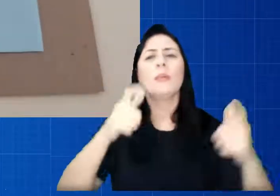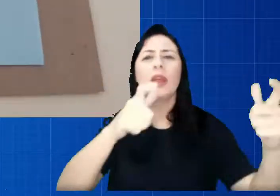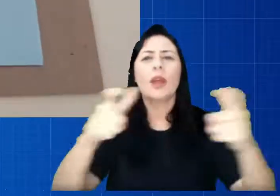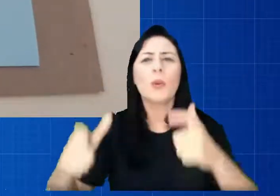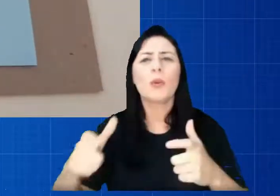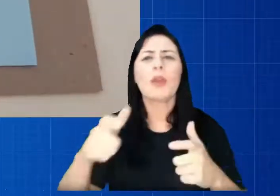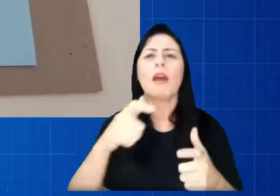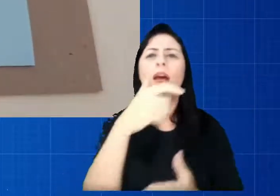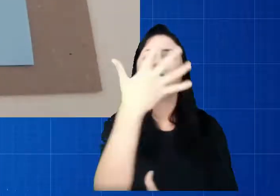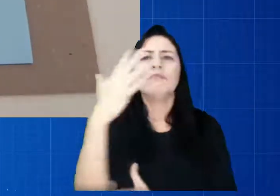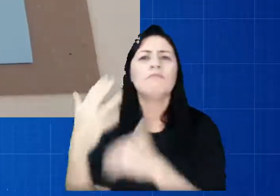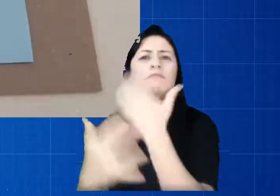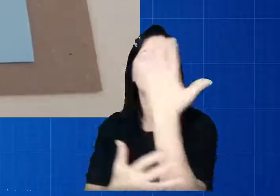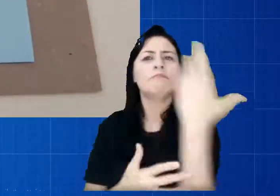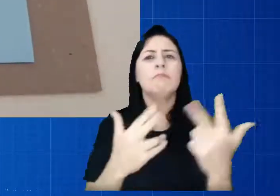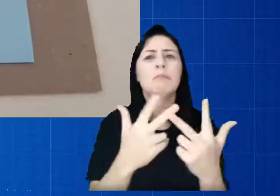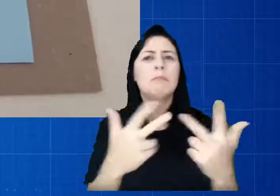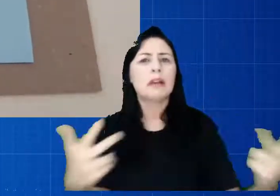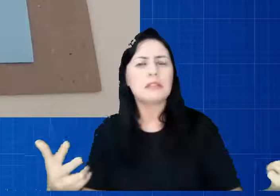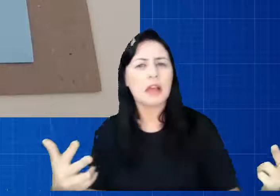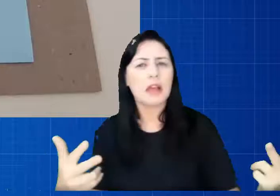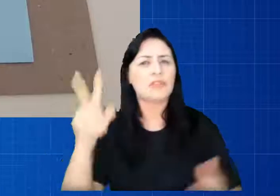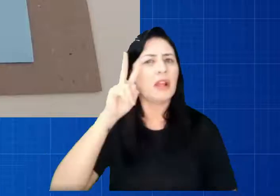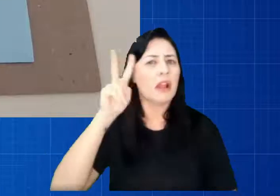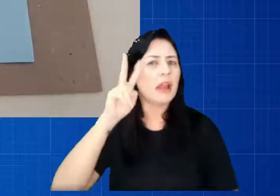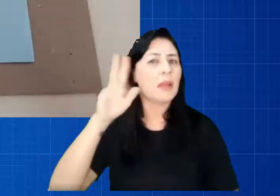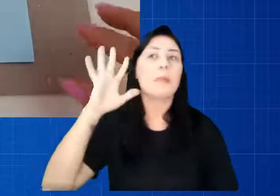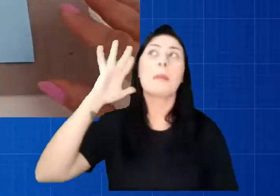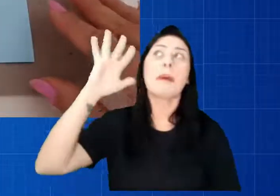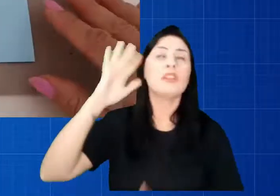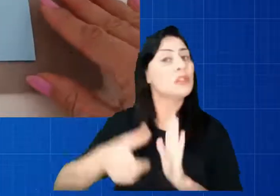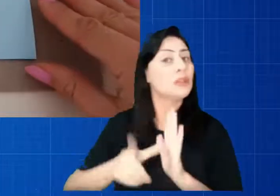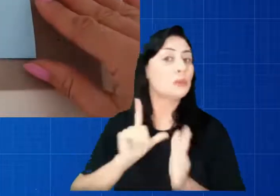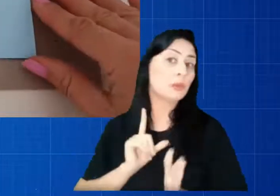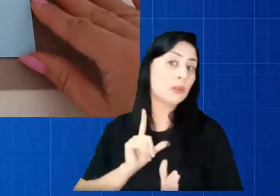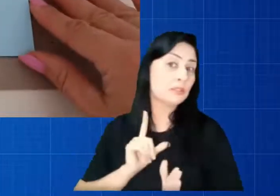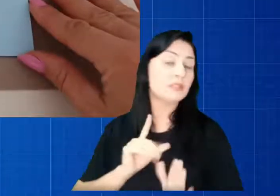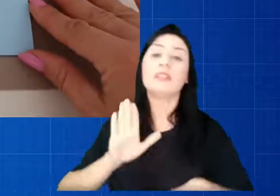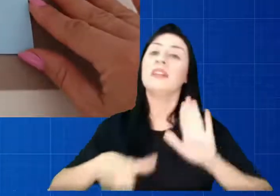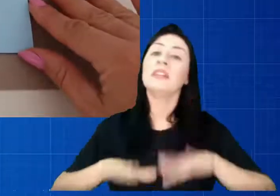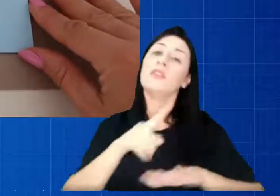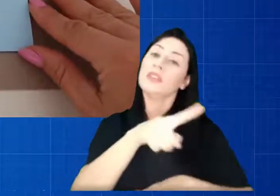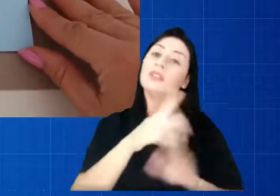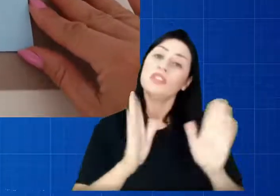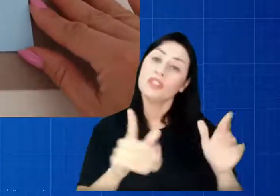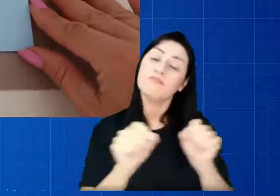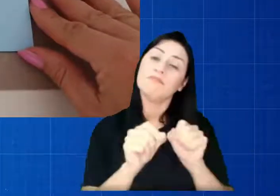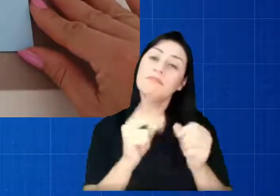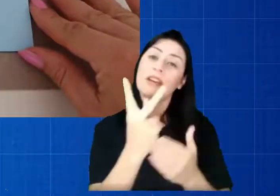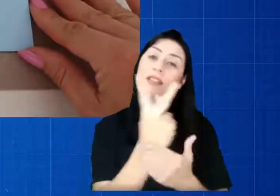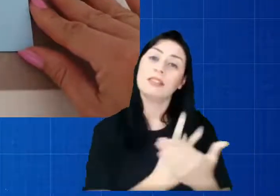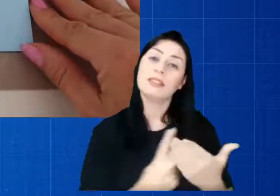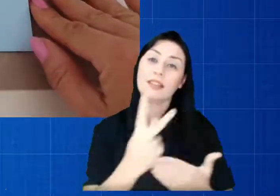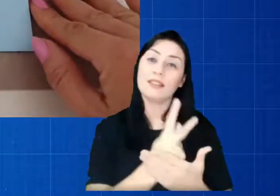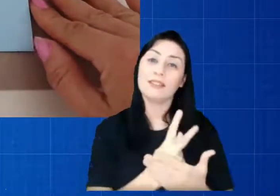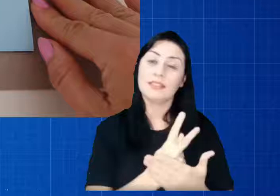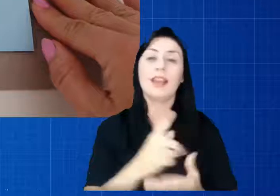tenha imaginado antes. Talvez você já tenha feito esse desenho. Uma paisagem de céu